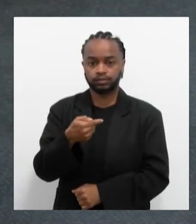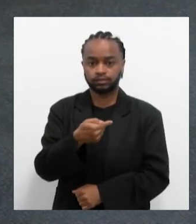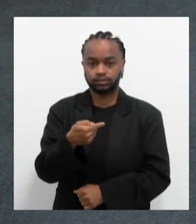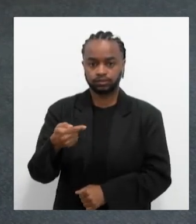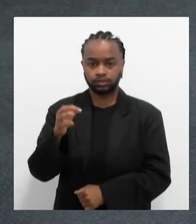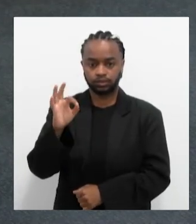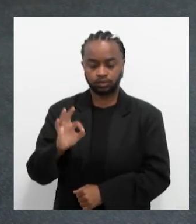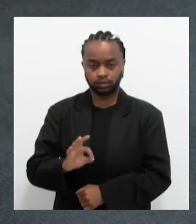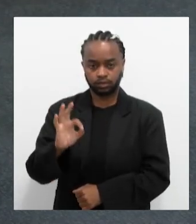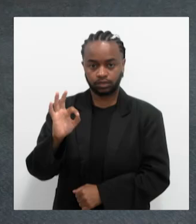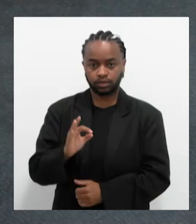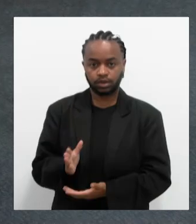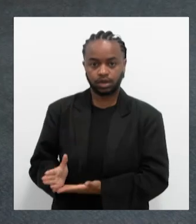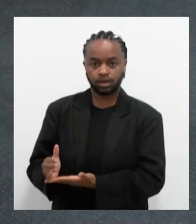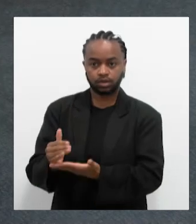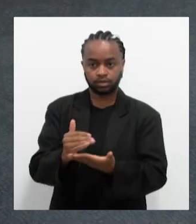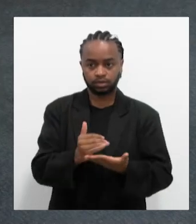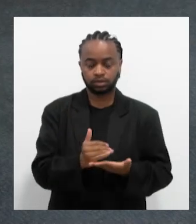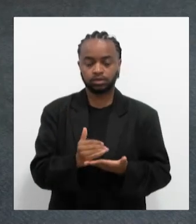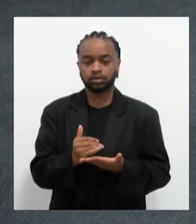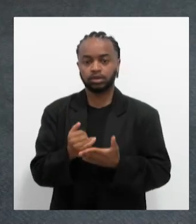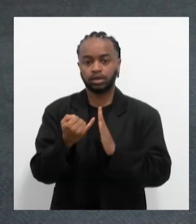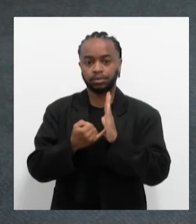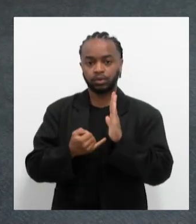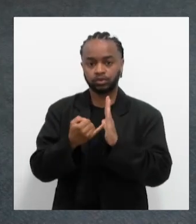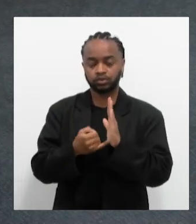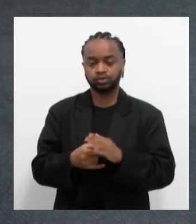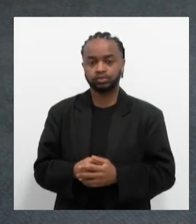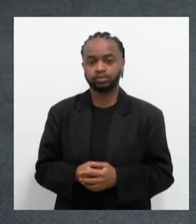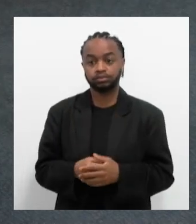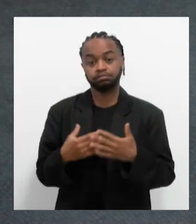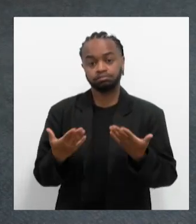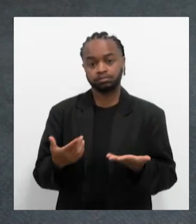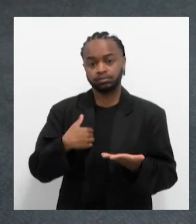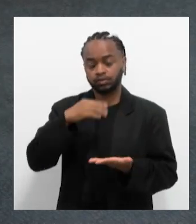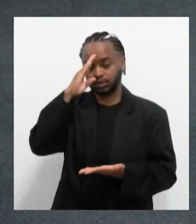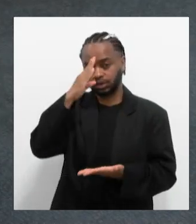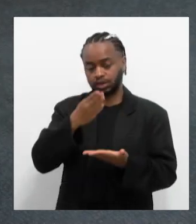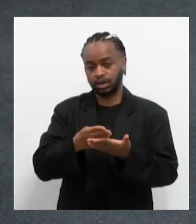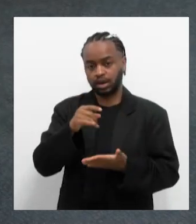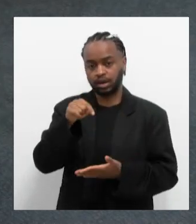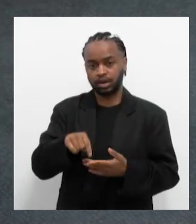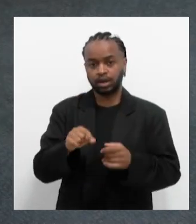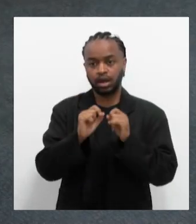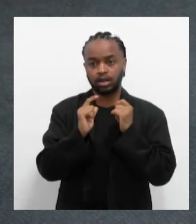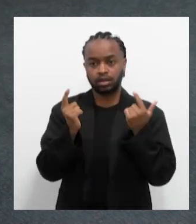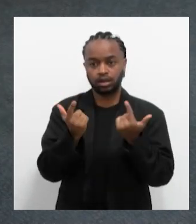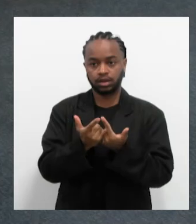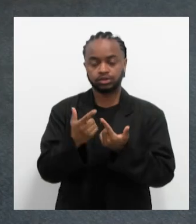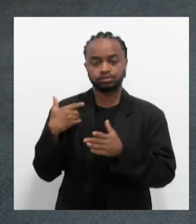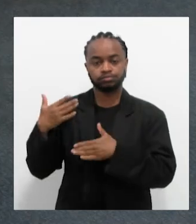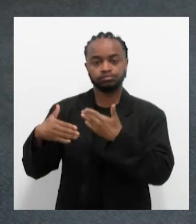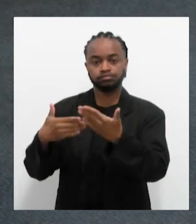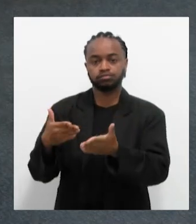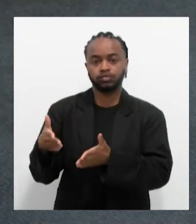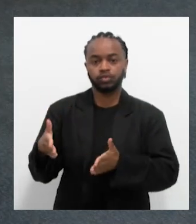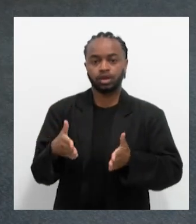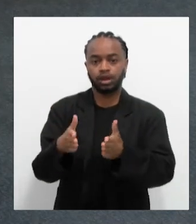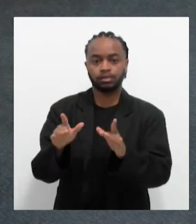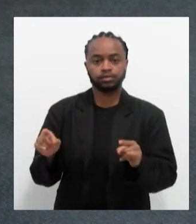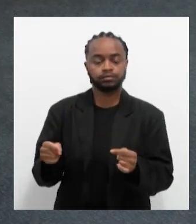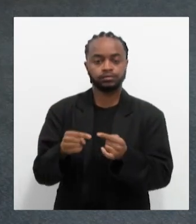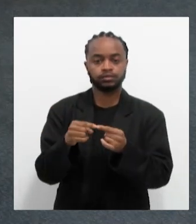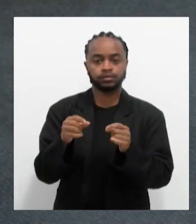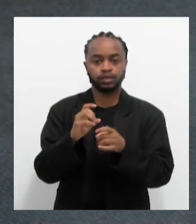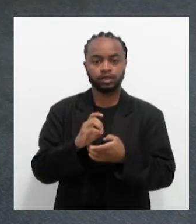0,77% da arrecadação líquida de impostos. Então, acho que esse parlamento caminha em direção à